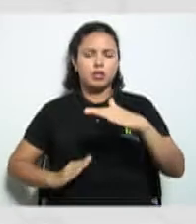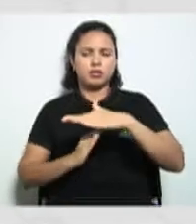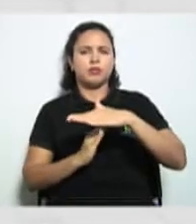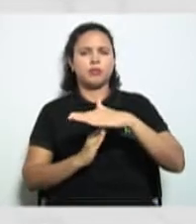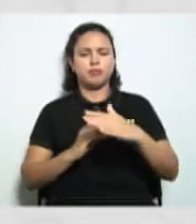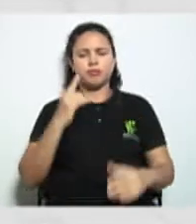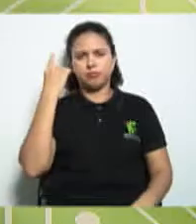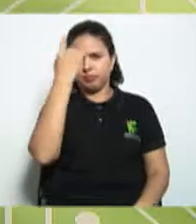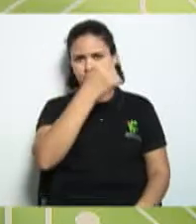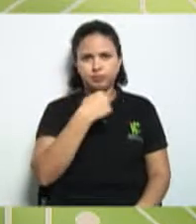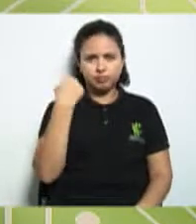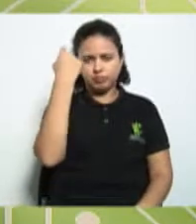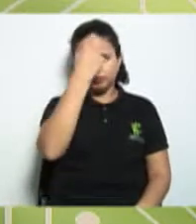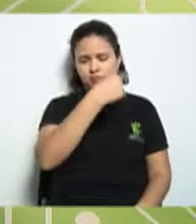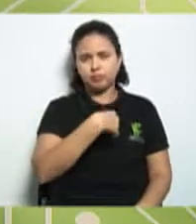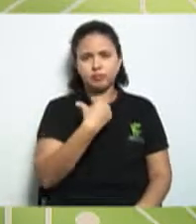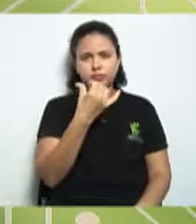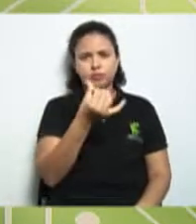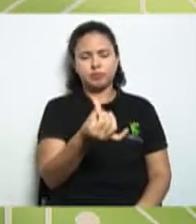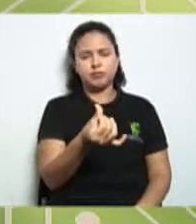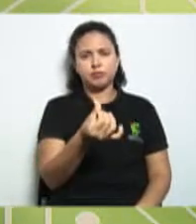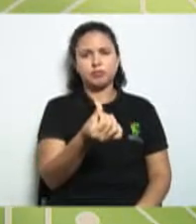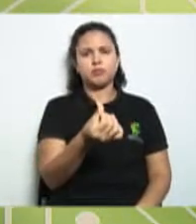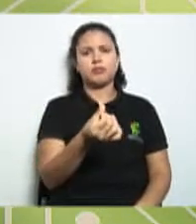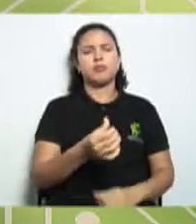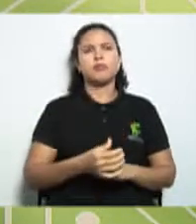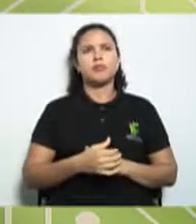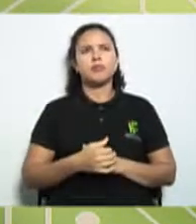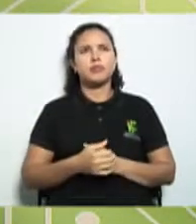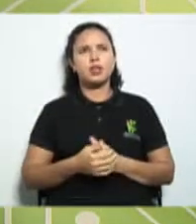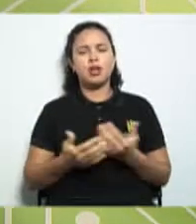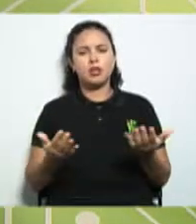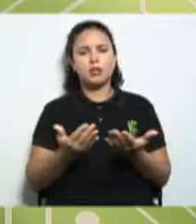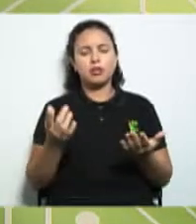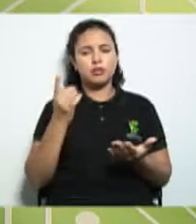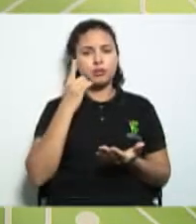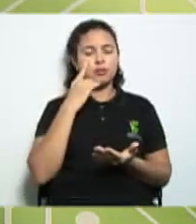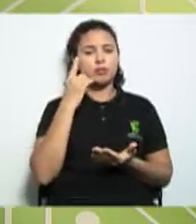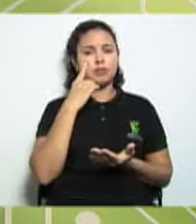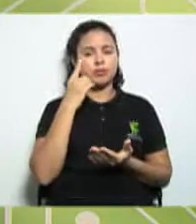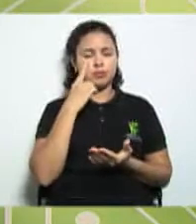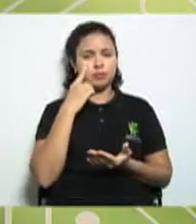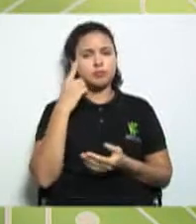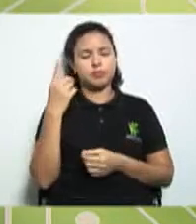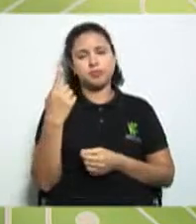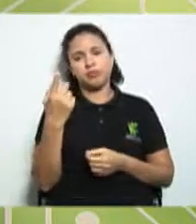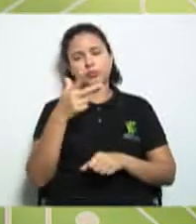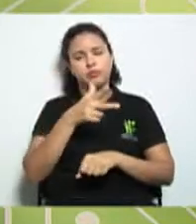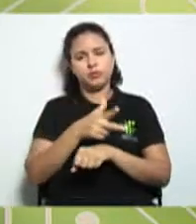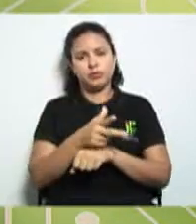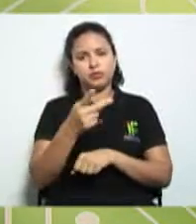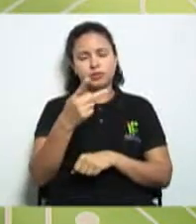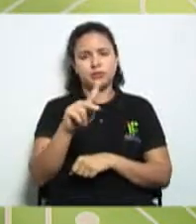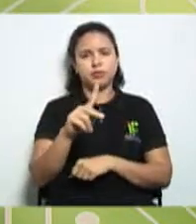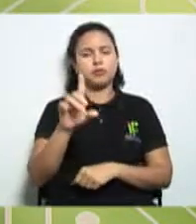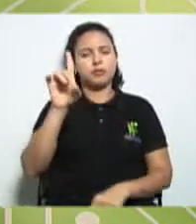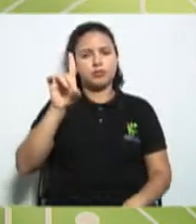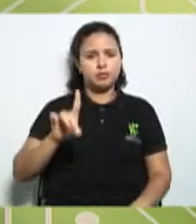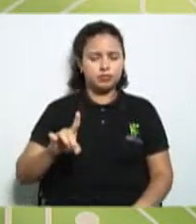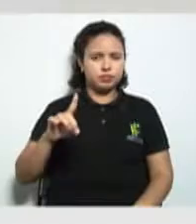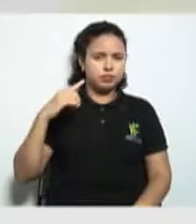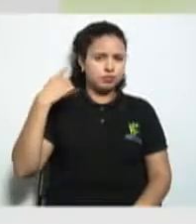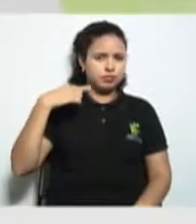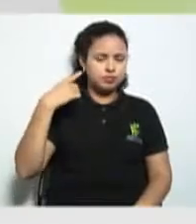horas. Então, a gente vai ver um pouco sobre os seus direitos e deveres enquanto estagiário.